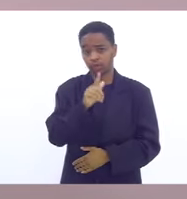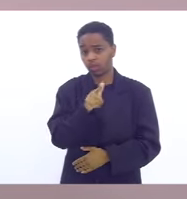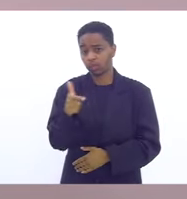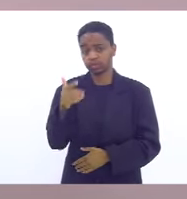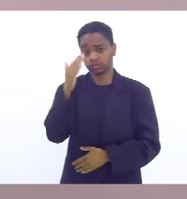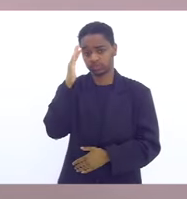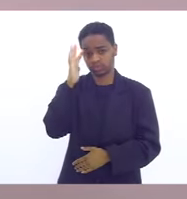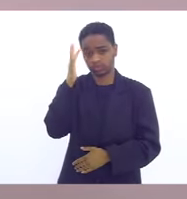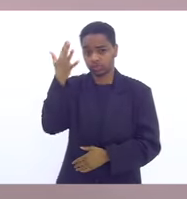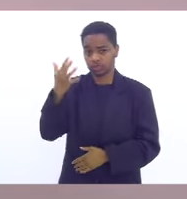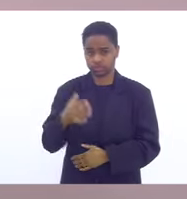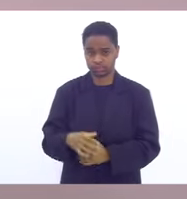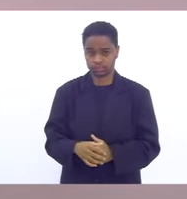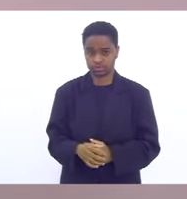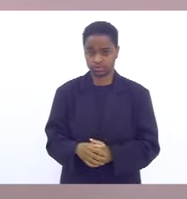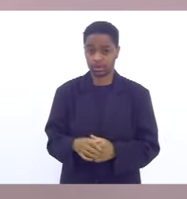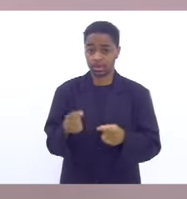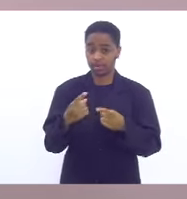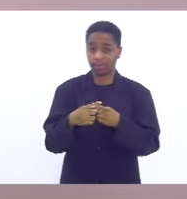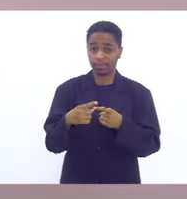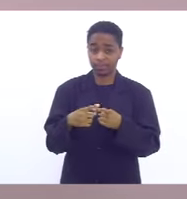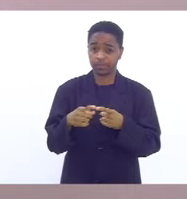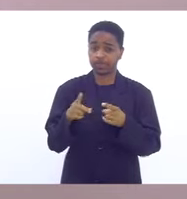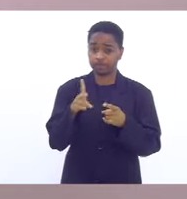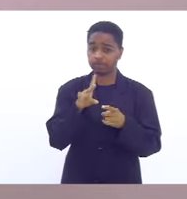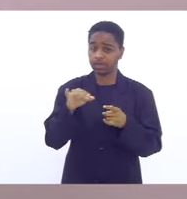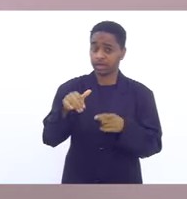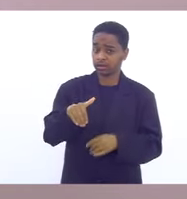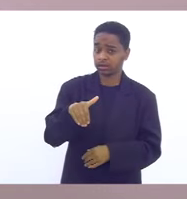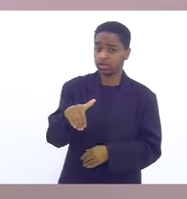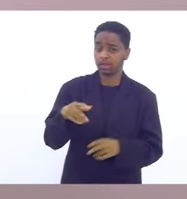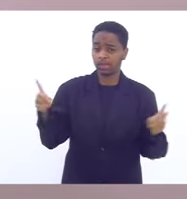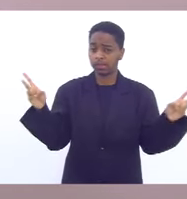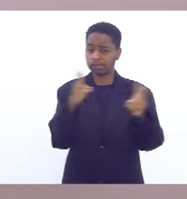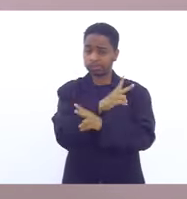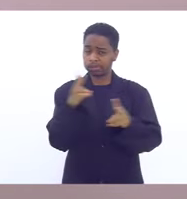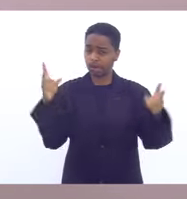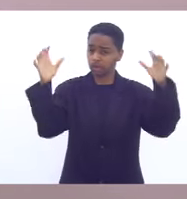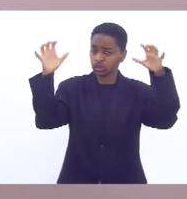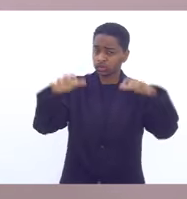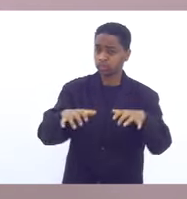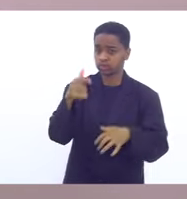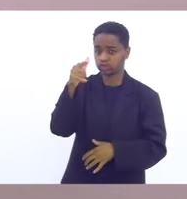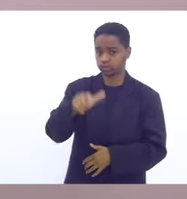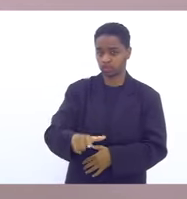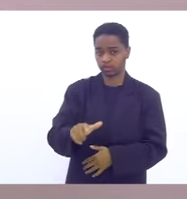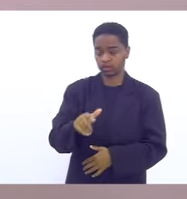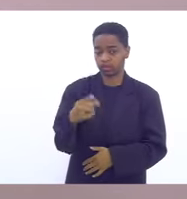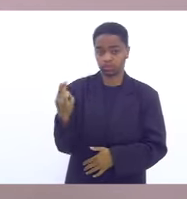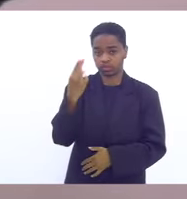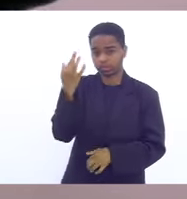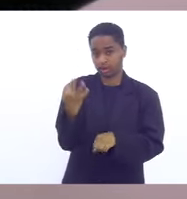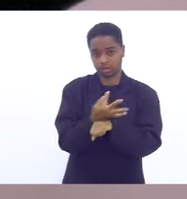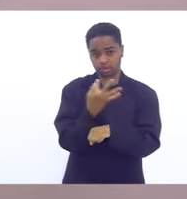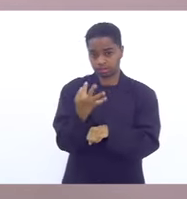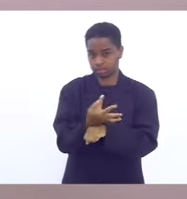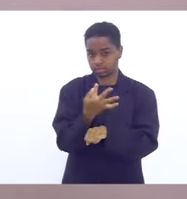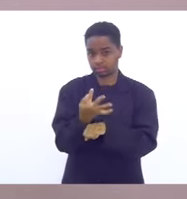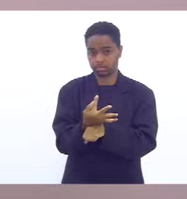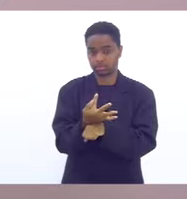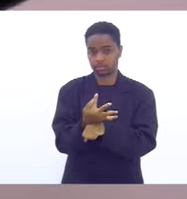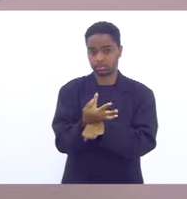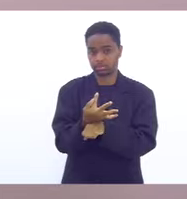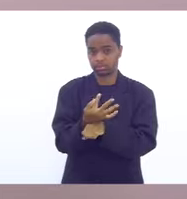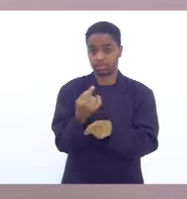saída com essas tempestades que poderão vir. Não é mais possível tolerar. Você